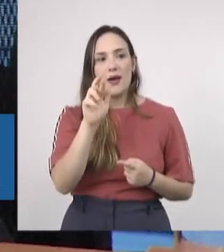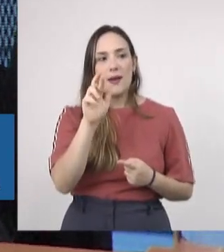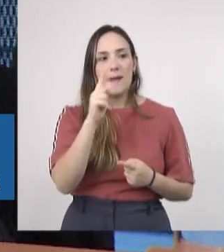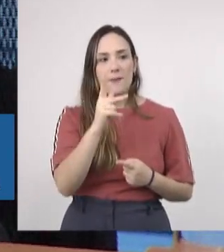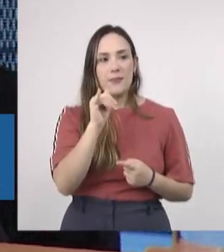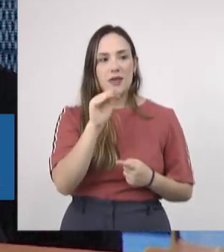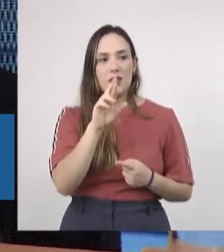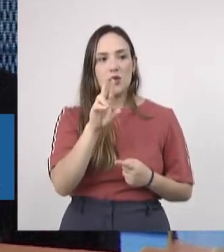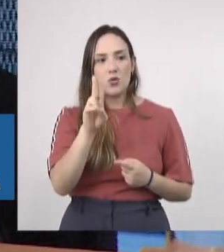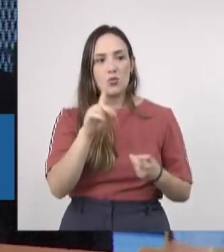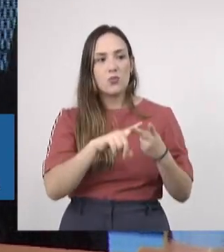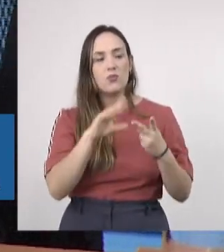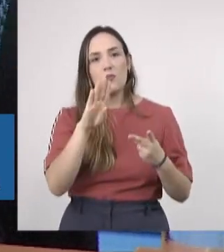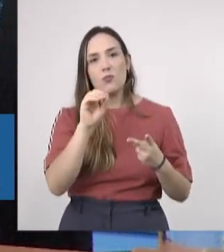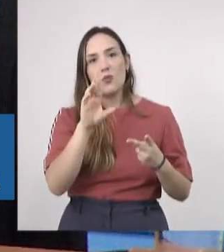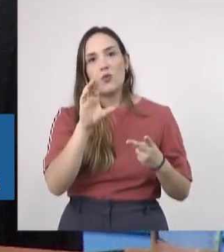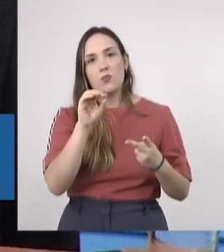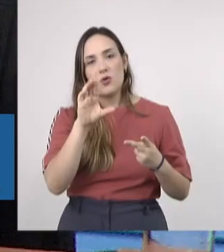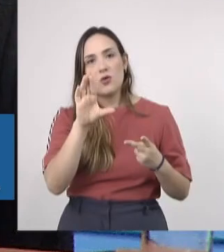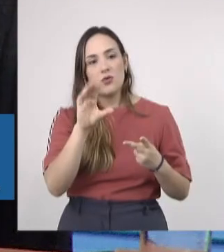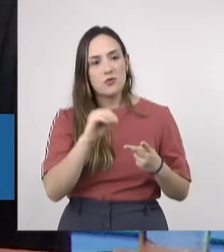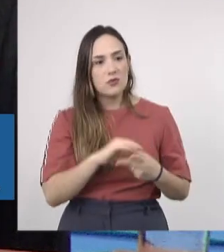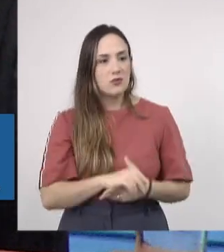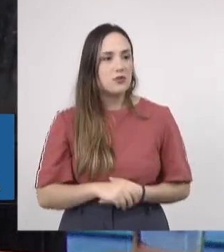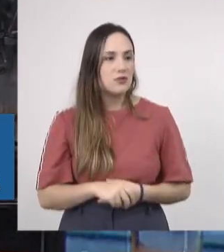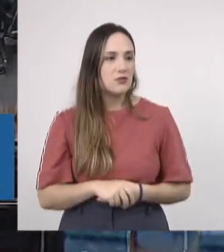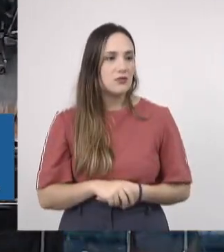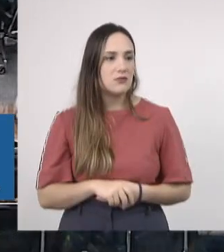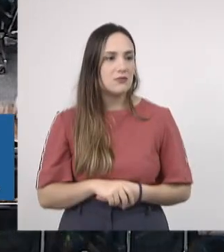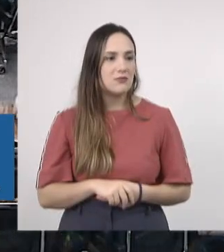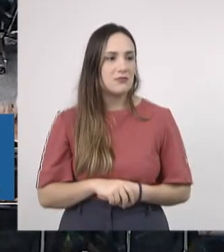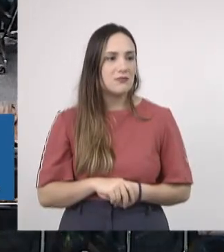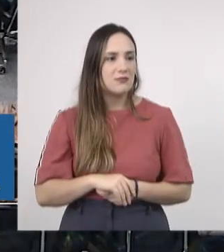Bororó. E, doutora Erfush,